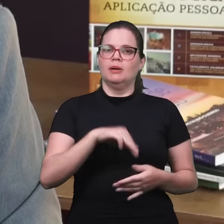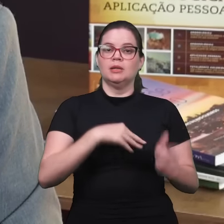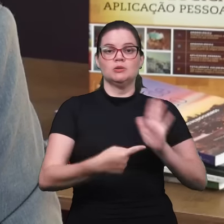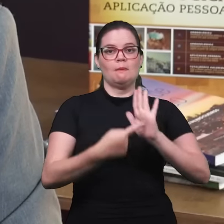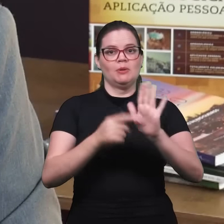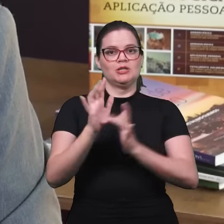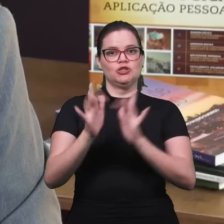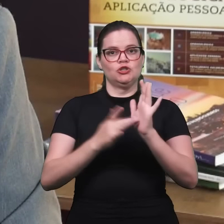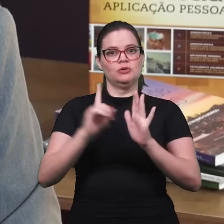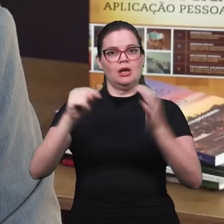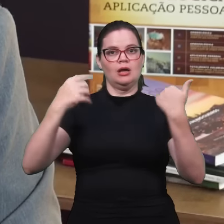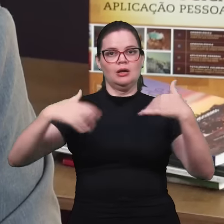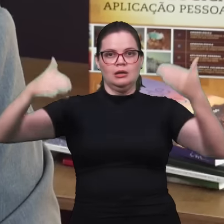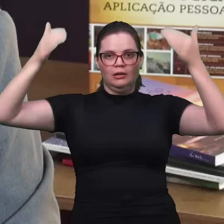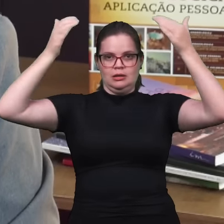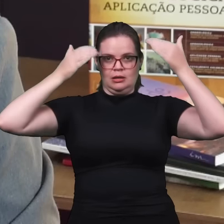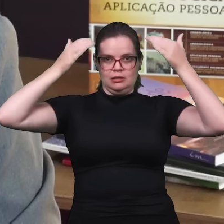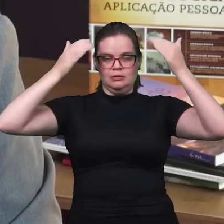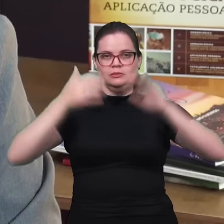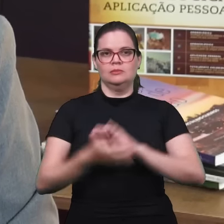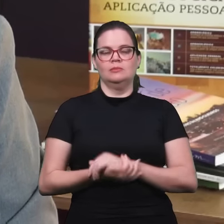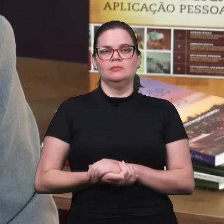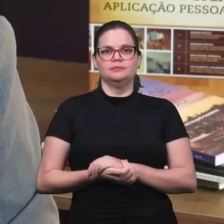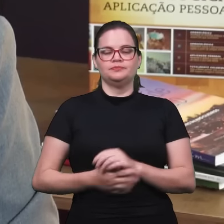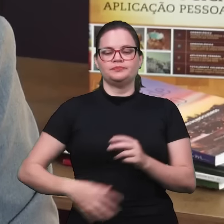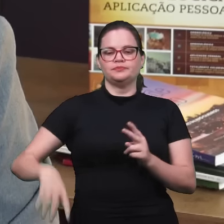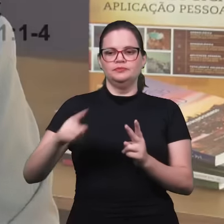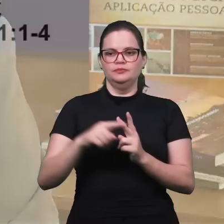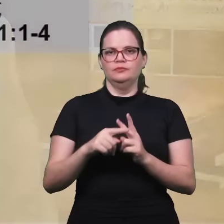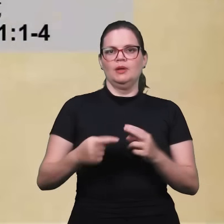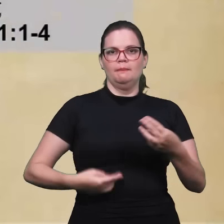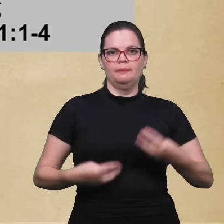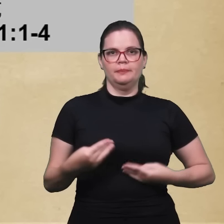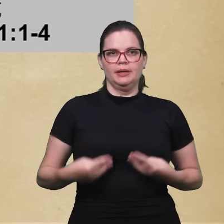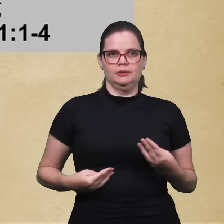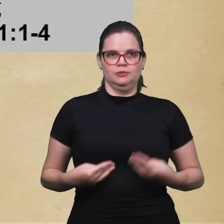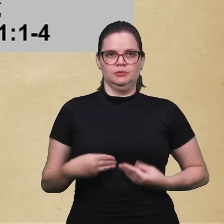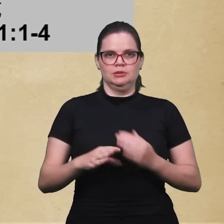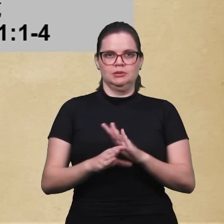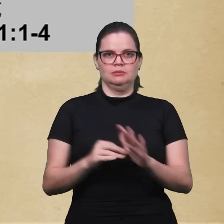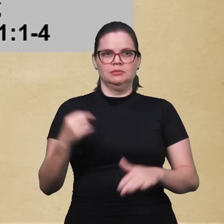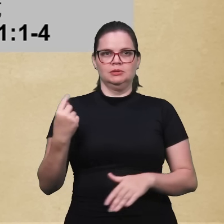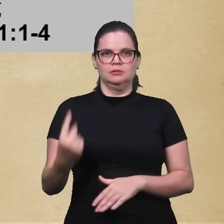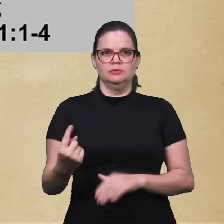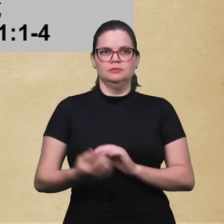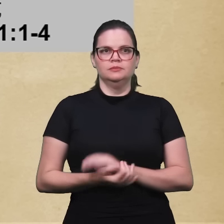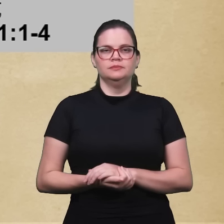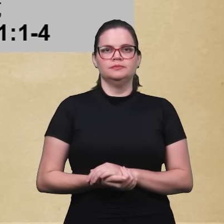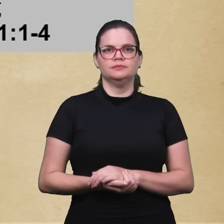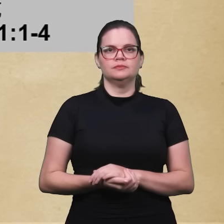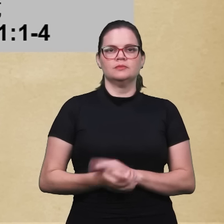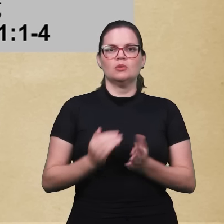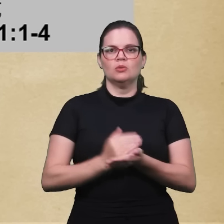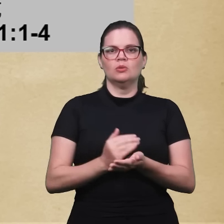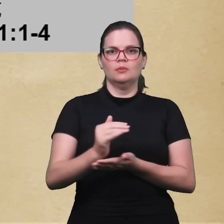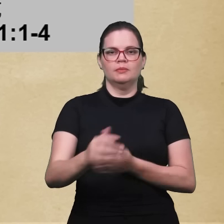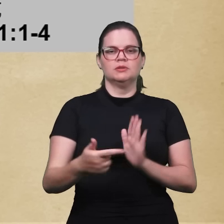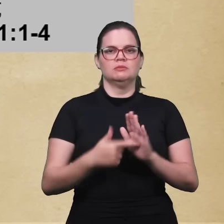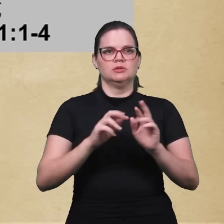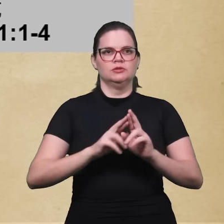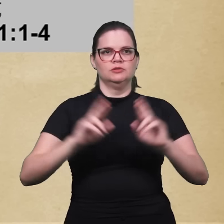né? Sim. É muito, muito profundo isso. Já no Evangelho de Marcos, no capítulo 1, a introdução é um pouco